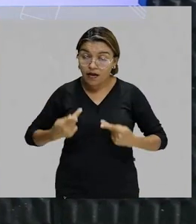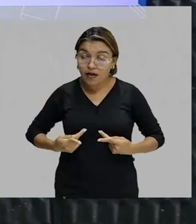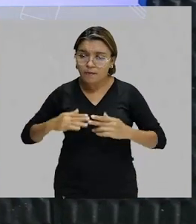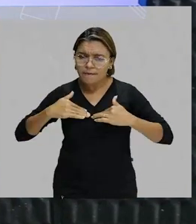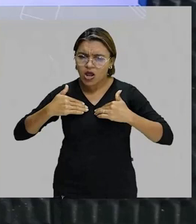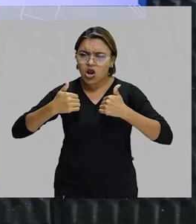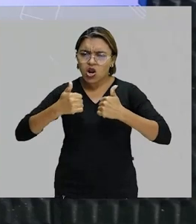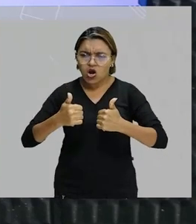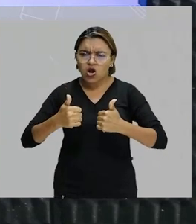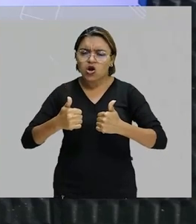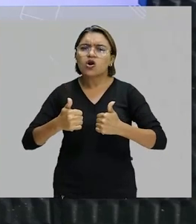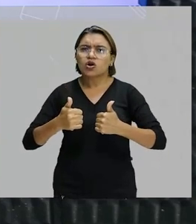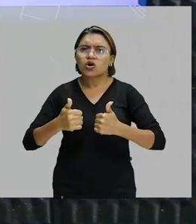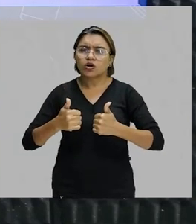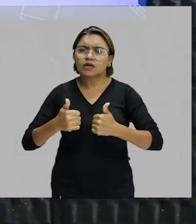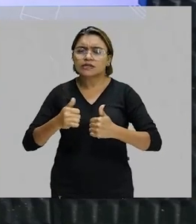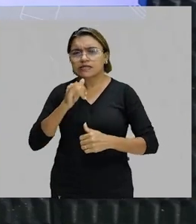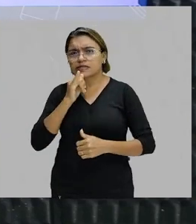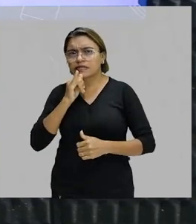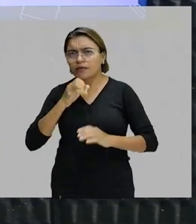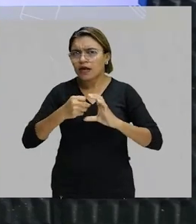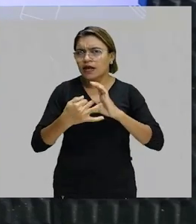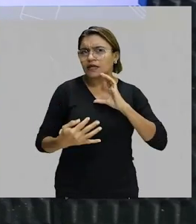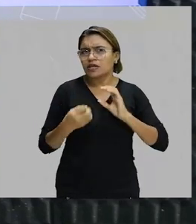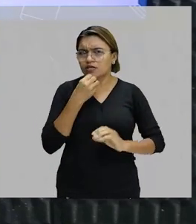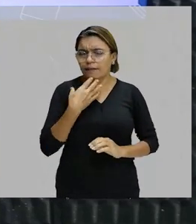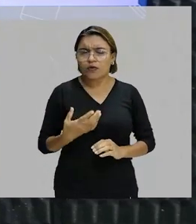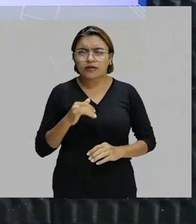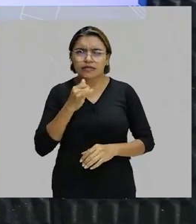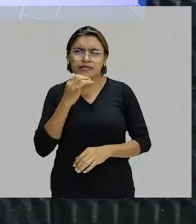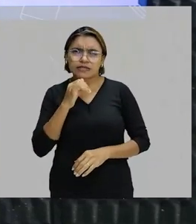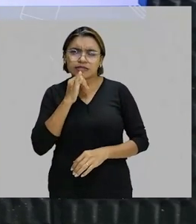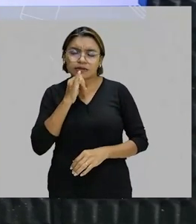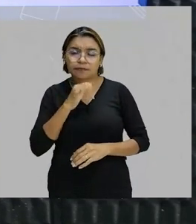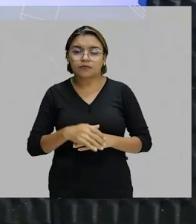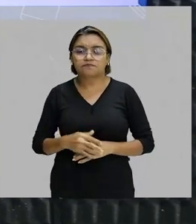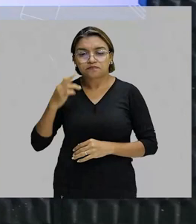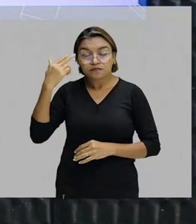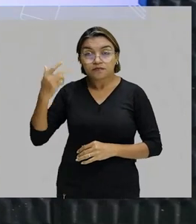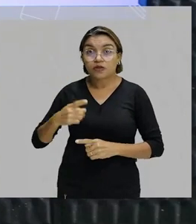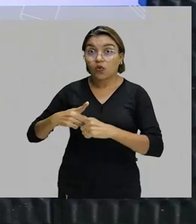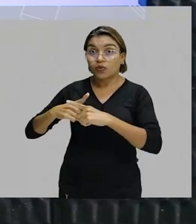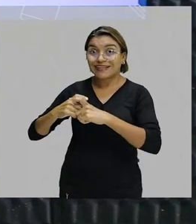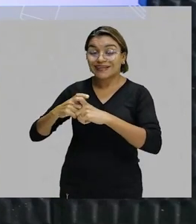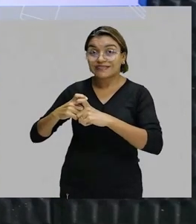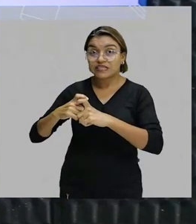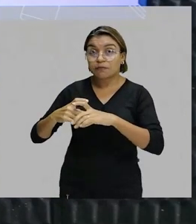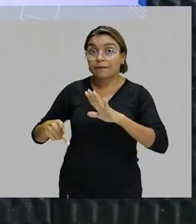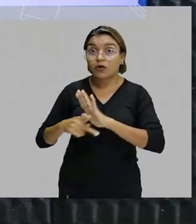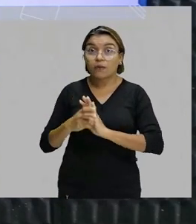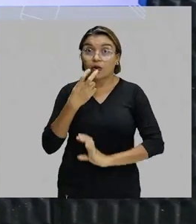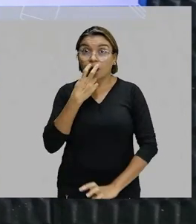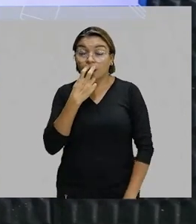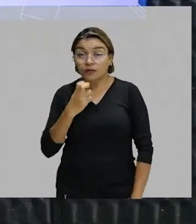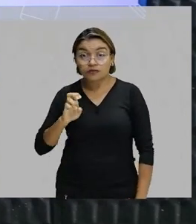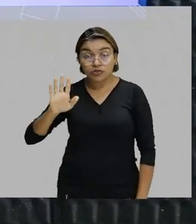indivíduos com características desejáveis vou te dar um exemplo histórico o nazismo de Hitler defendia a